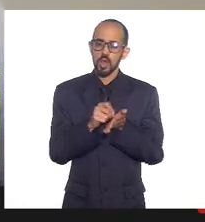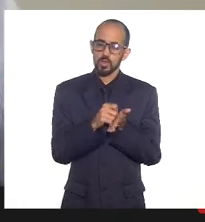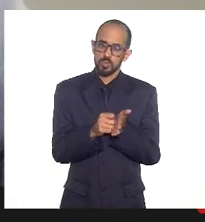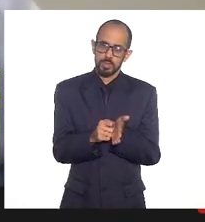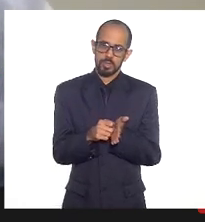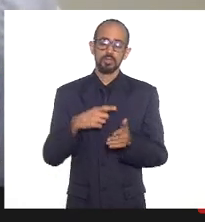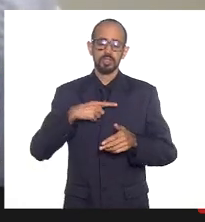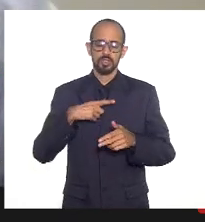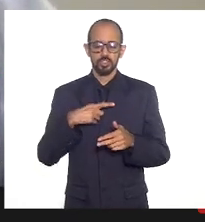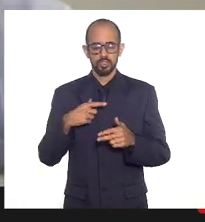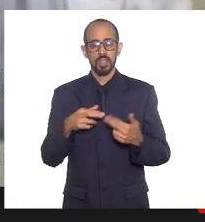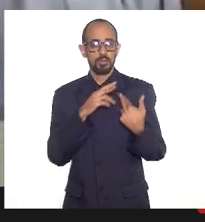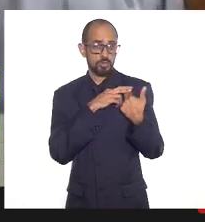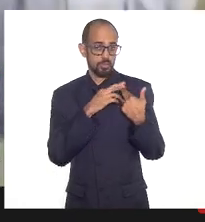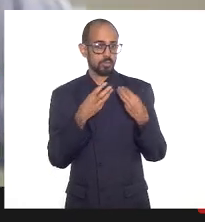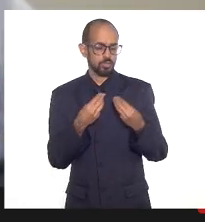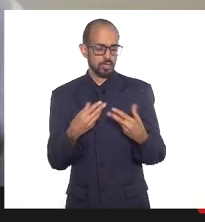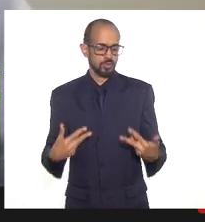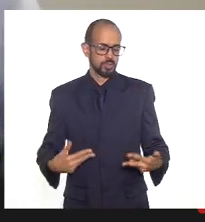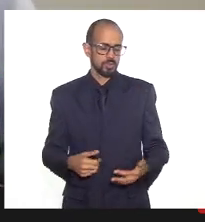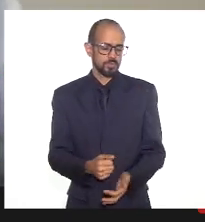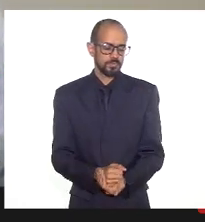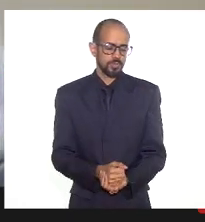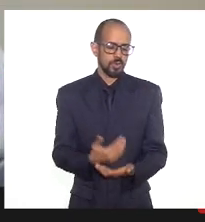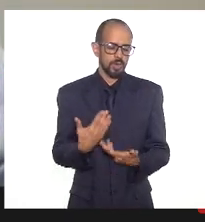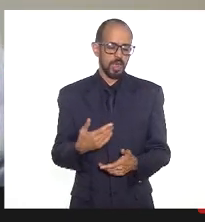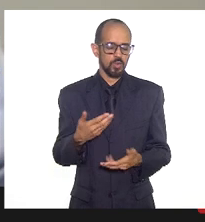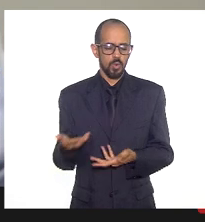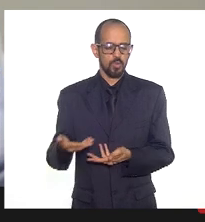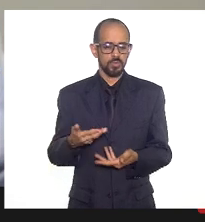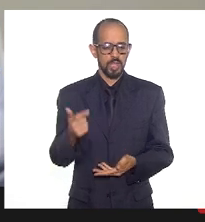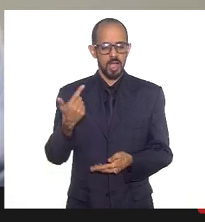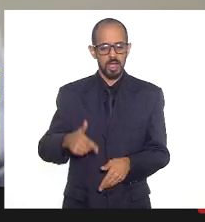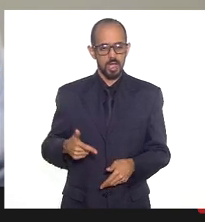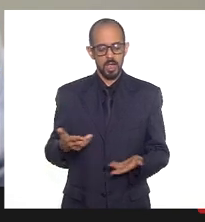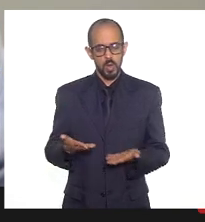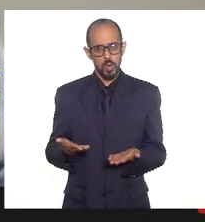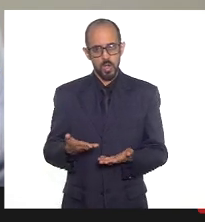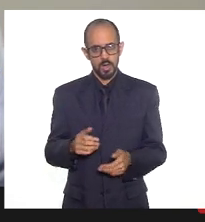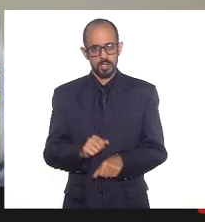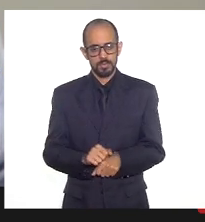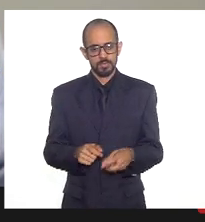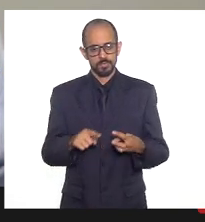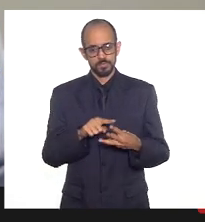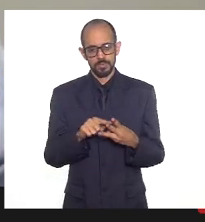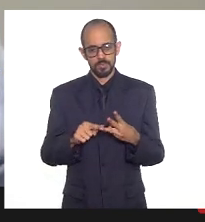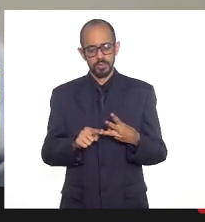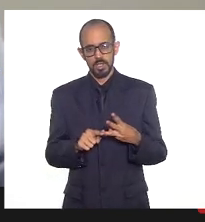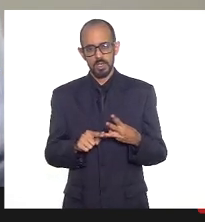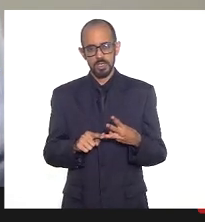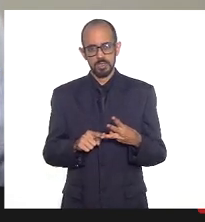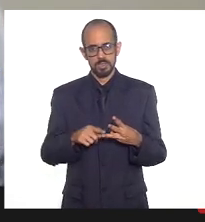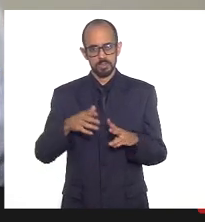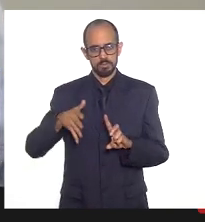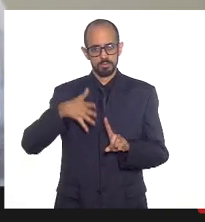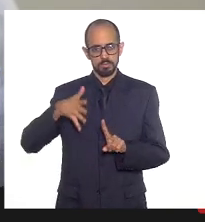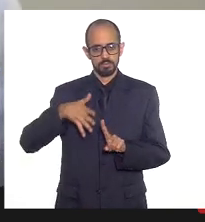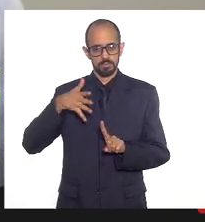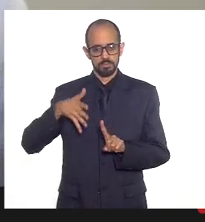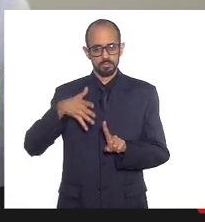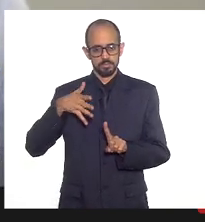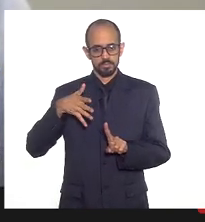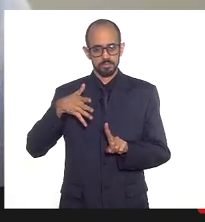poucos. Bom, eu quero chamar agora, na sequência que a gente combinou, três intervenções, um bloco com três